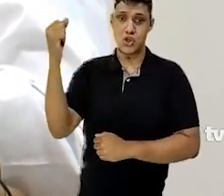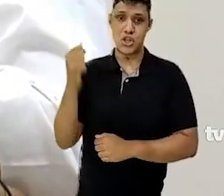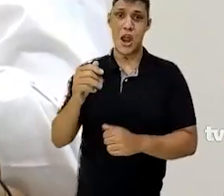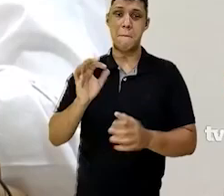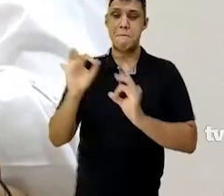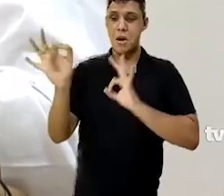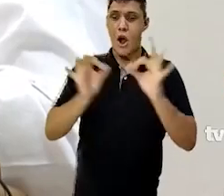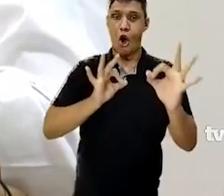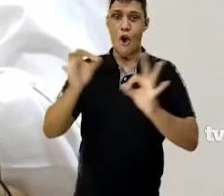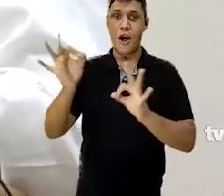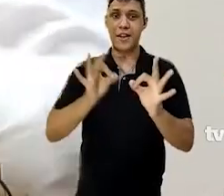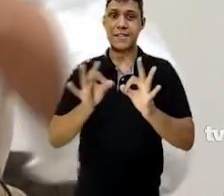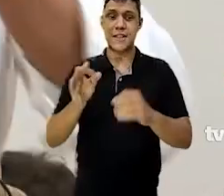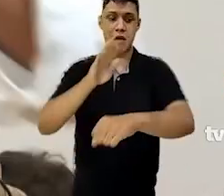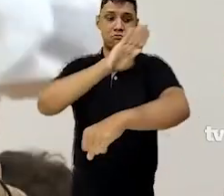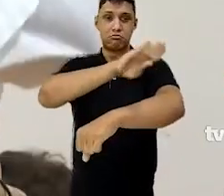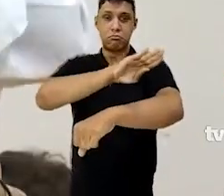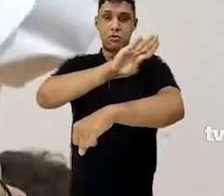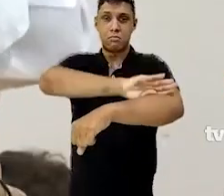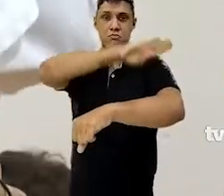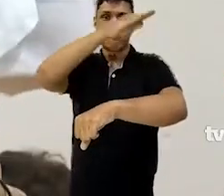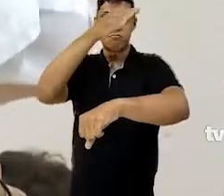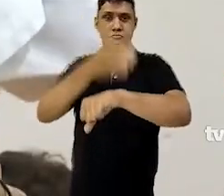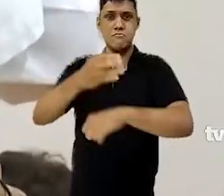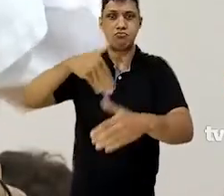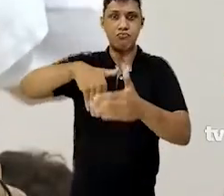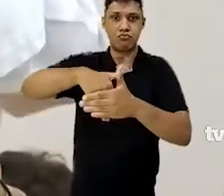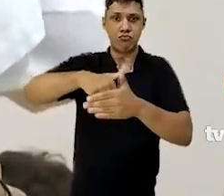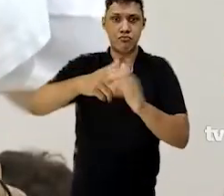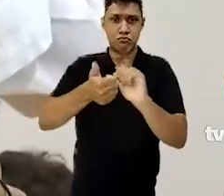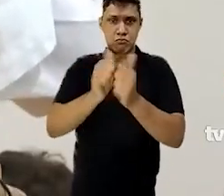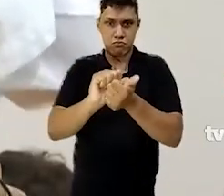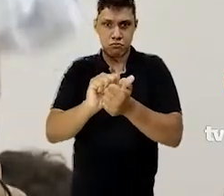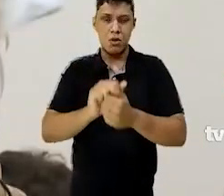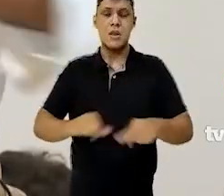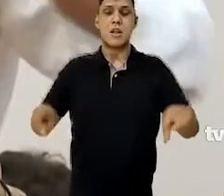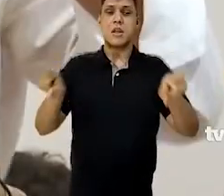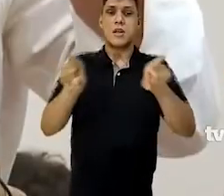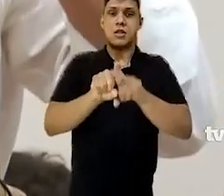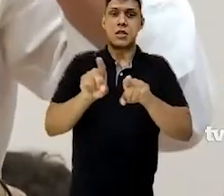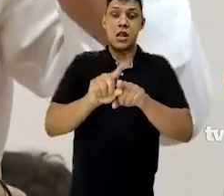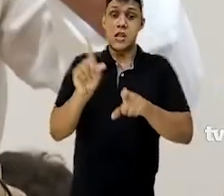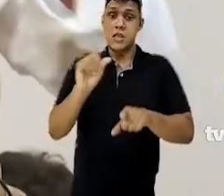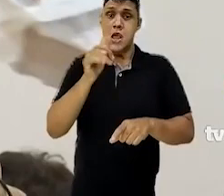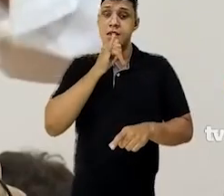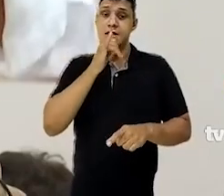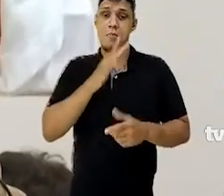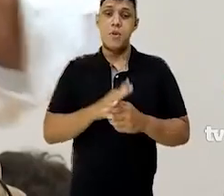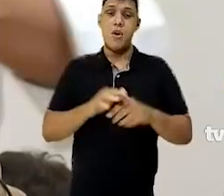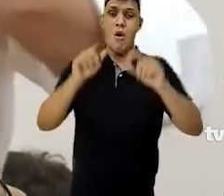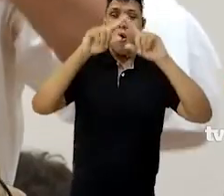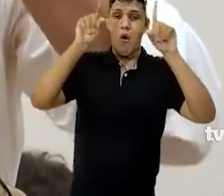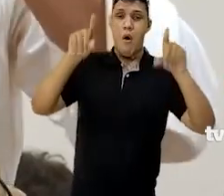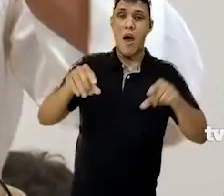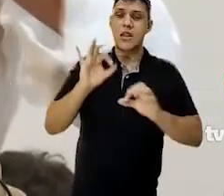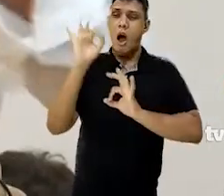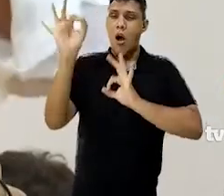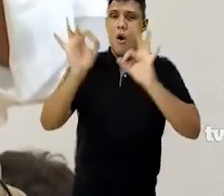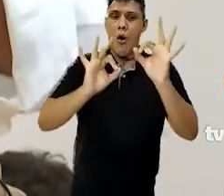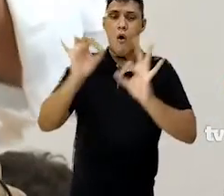tão sonhada daquela comunidade. Não está em plano de governo, está em fase de ação,